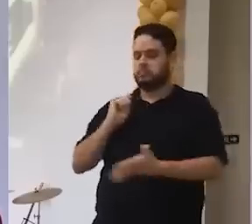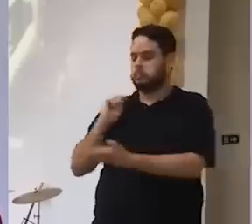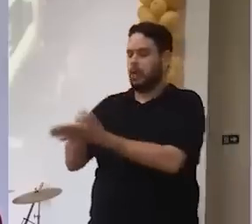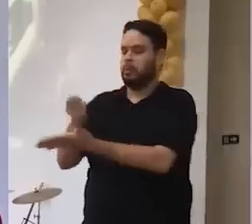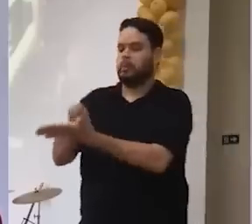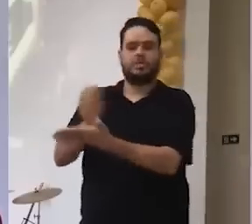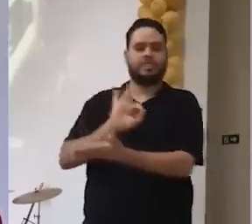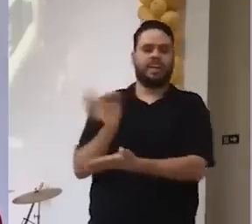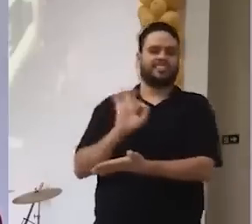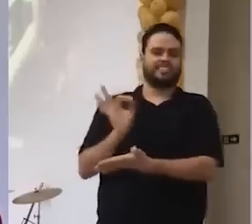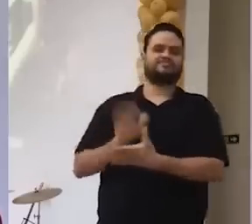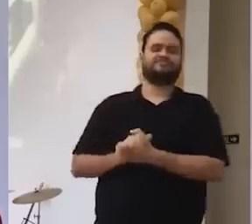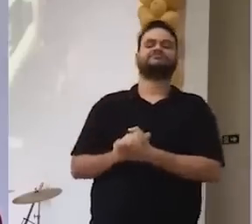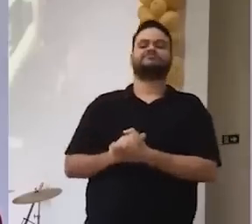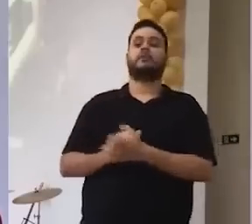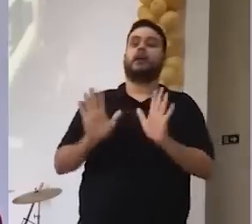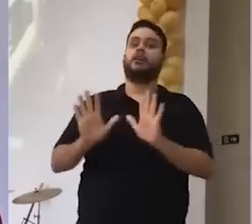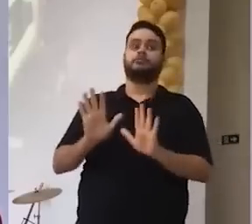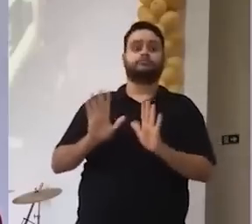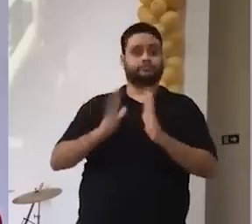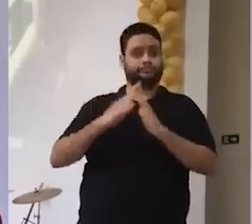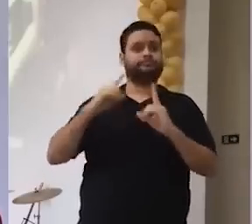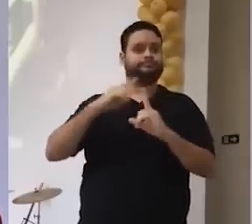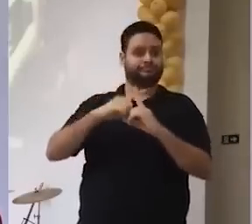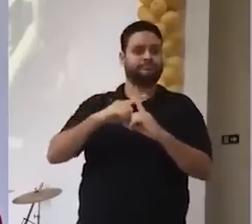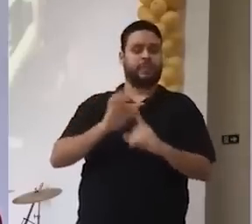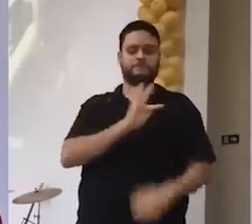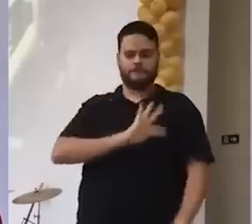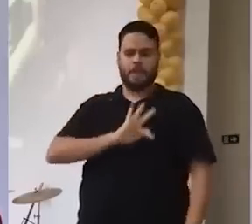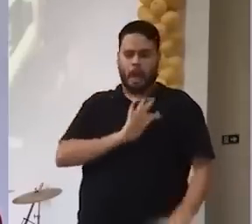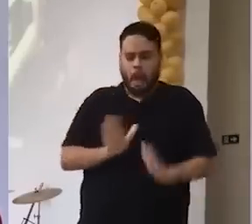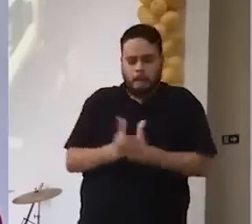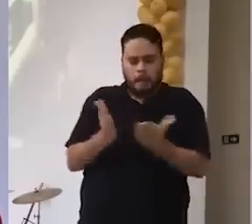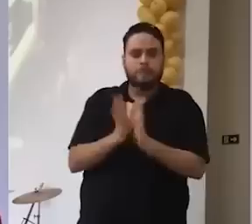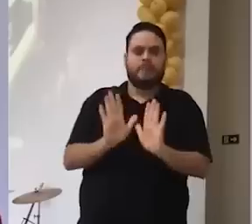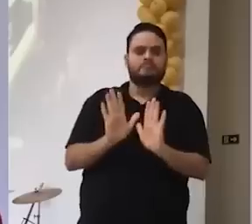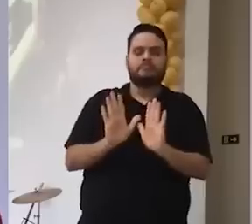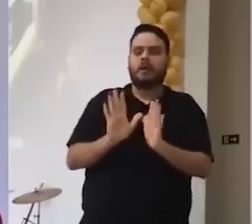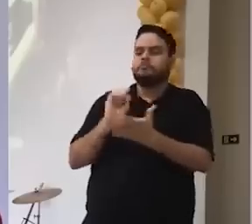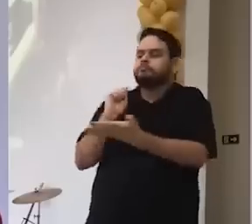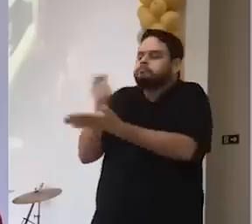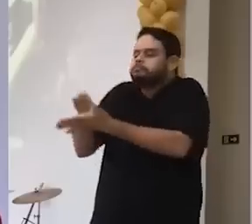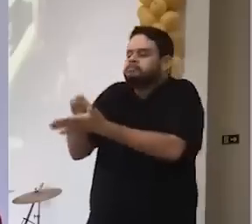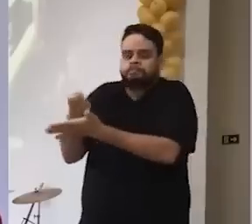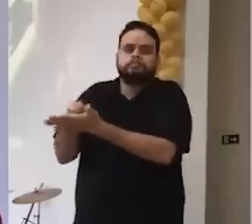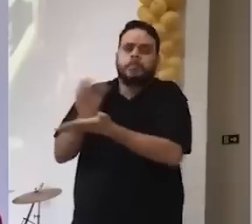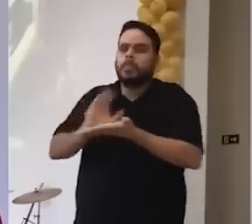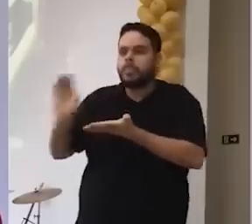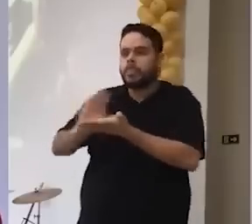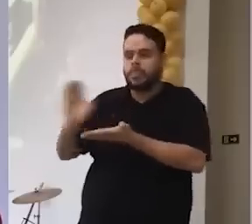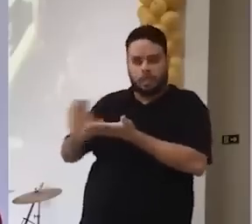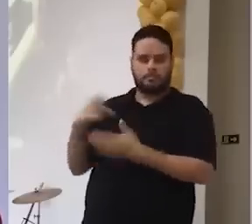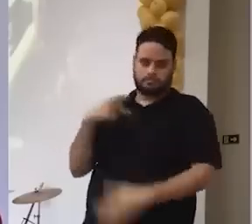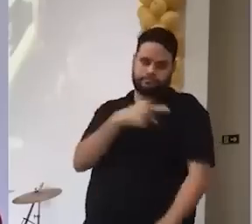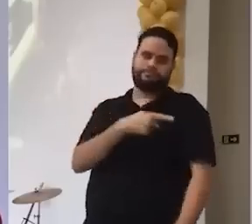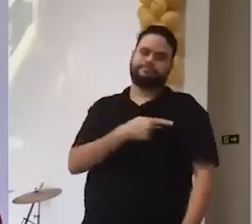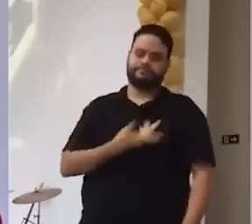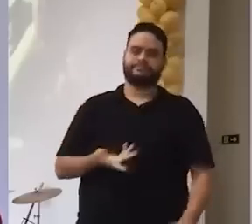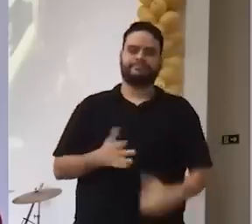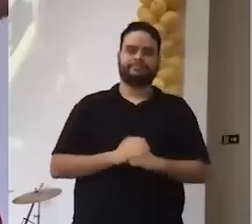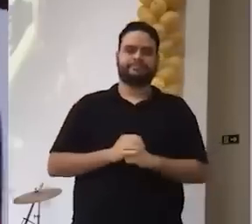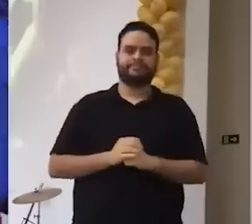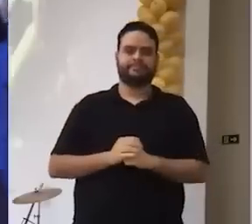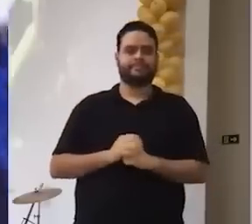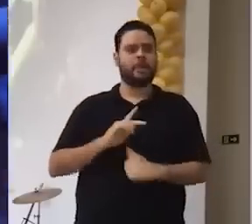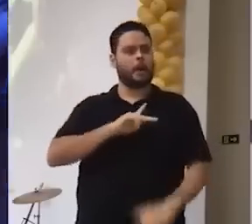de Filipos, da Macedônia, embora pobre, pagava o salário para Paulo ser pastor da igreja de Corinto. Quando Paulo vai levantar